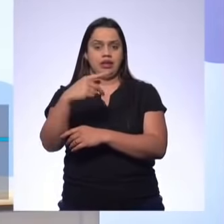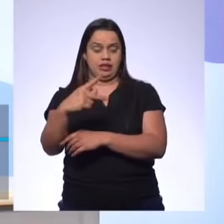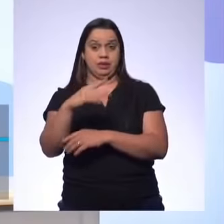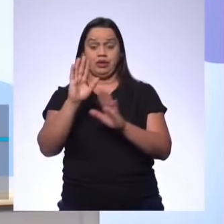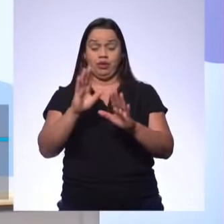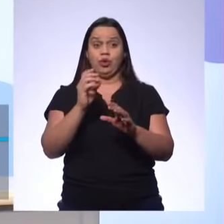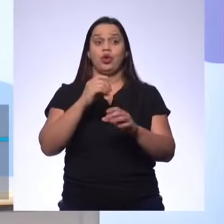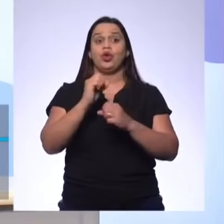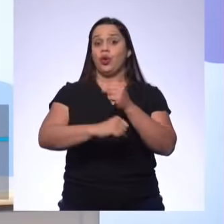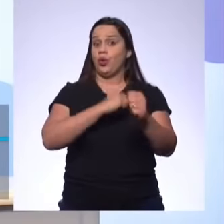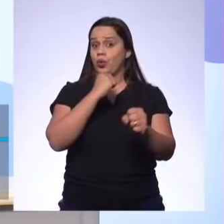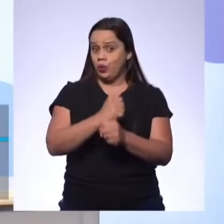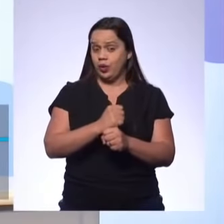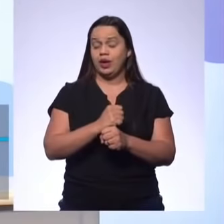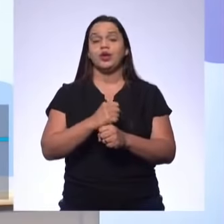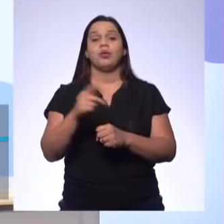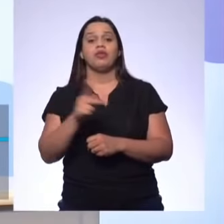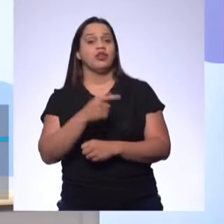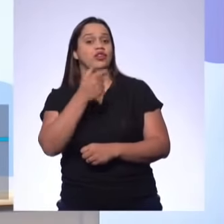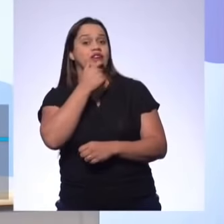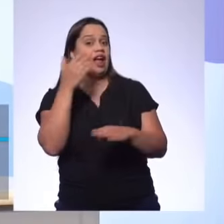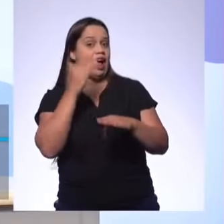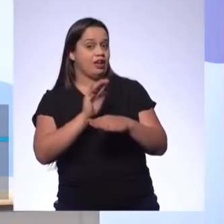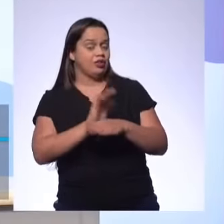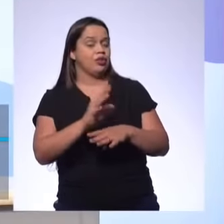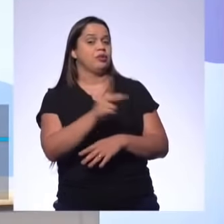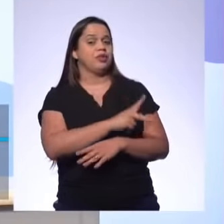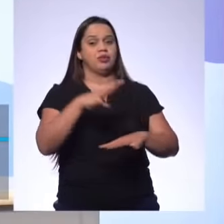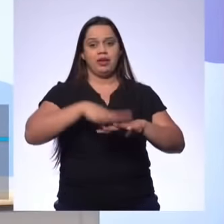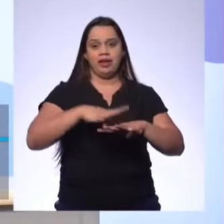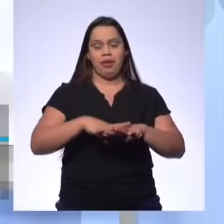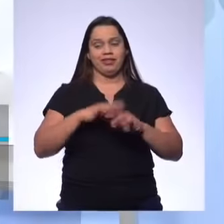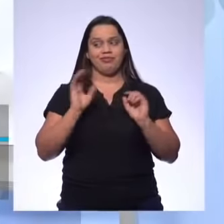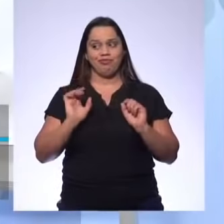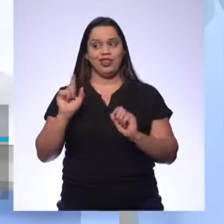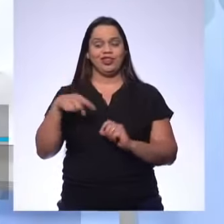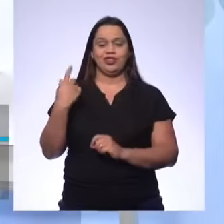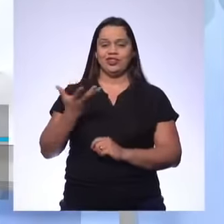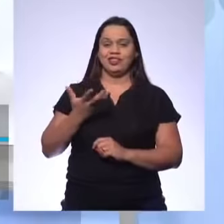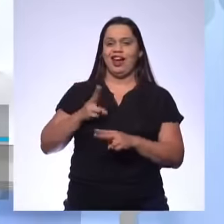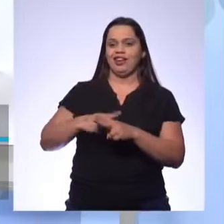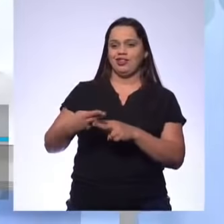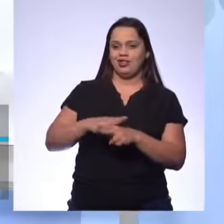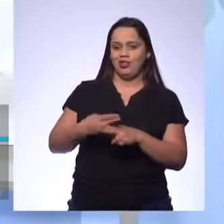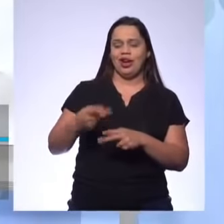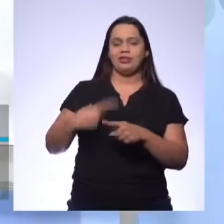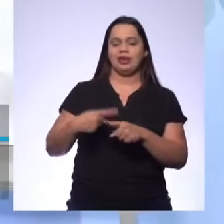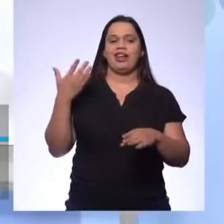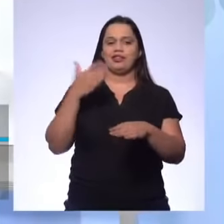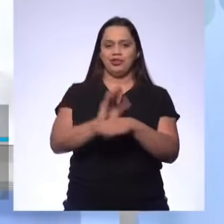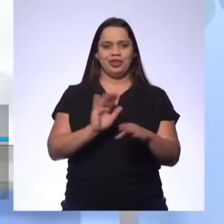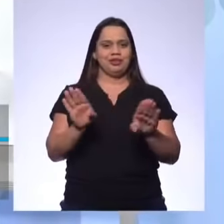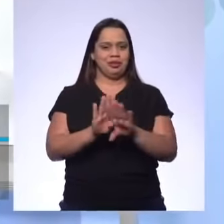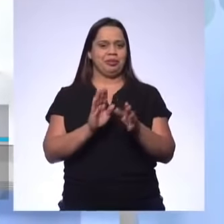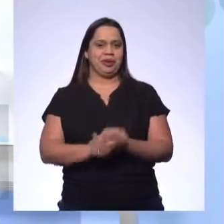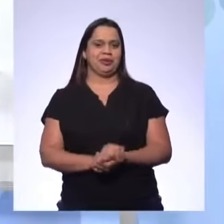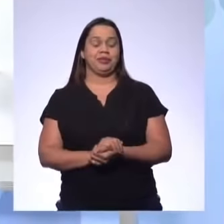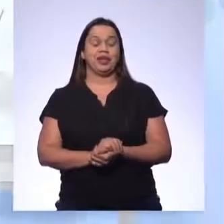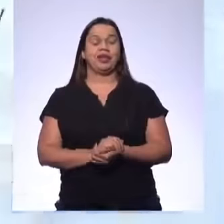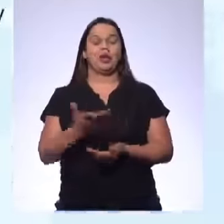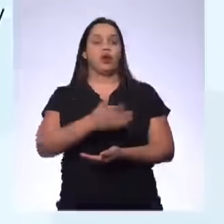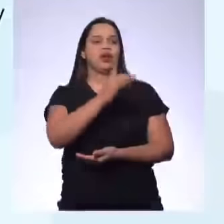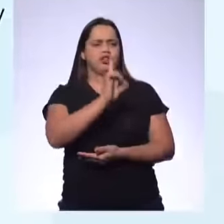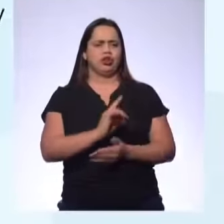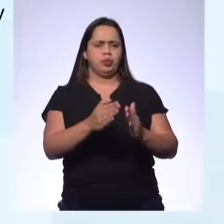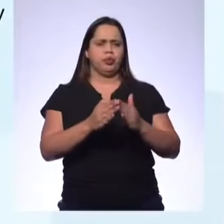Então a gente quer chocolate dos professores de matemática. Agora quem está ajudando aqui, hein, gente? Bom, então agora o diretor vai colocar ali a tela para mim